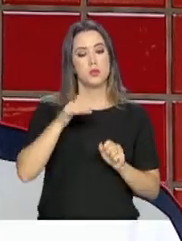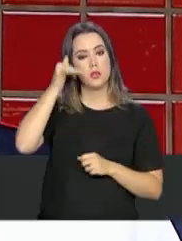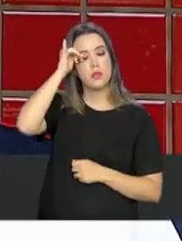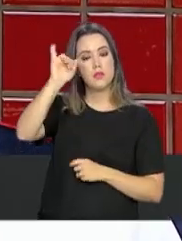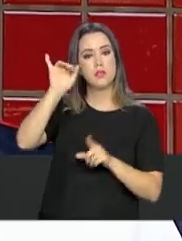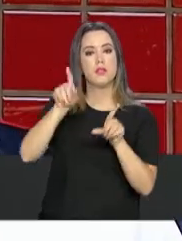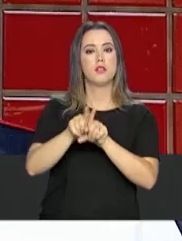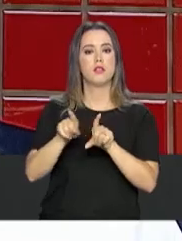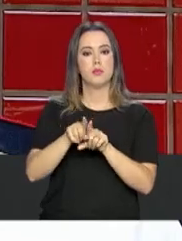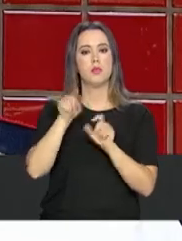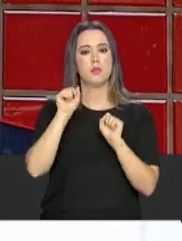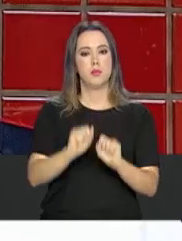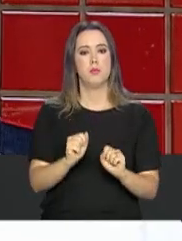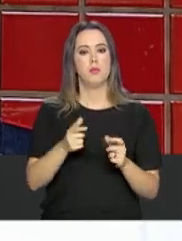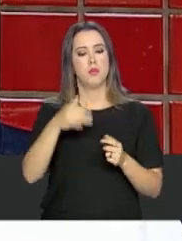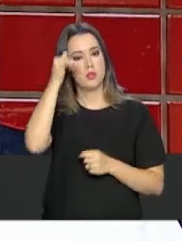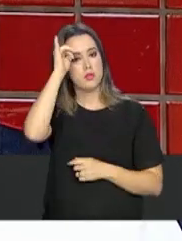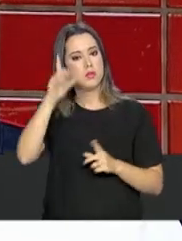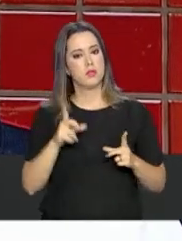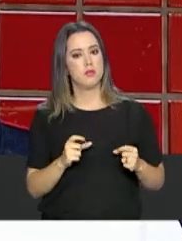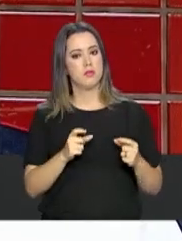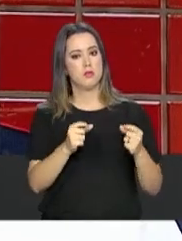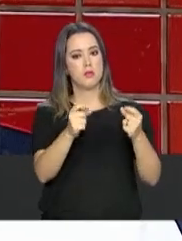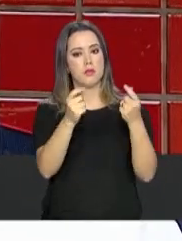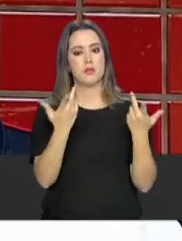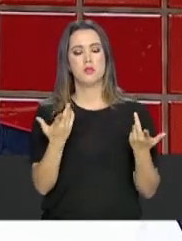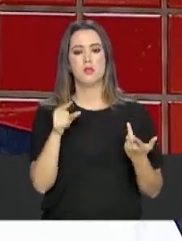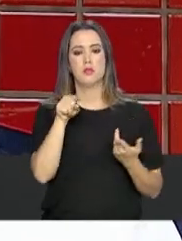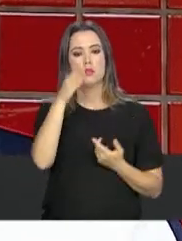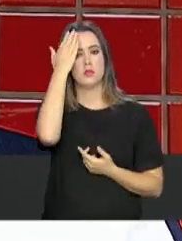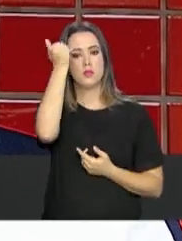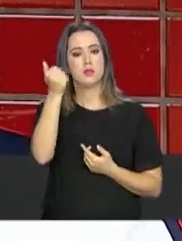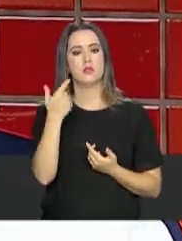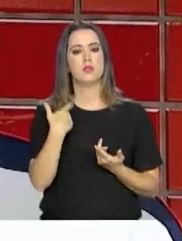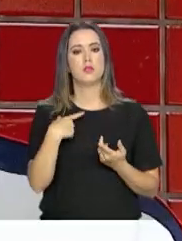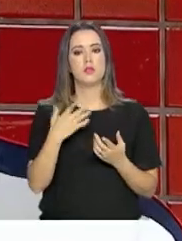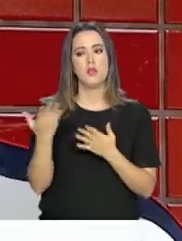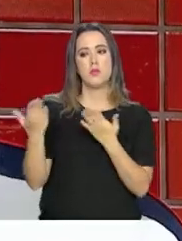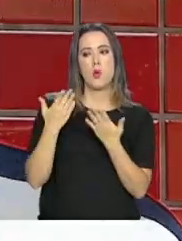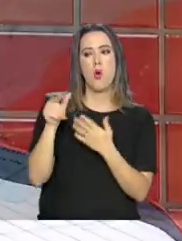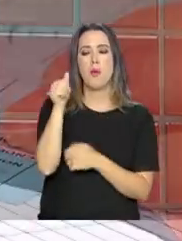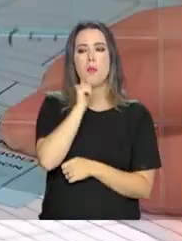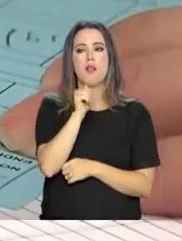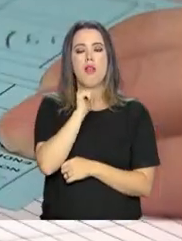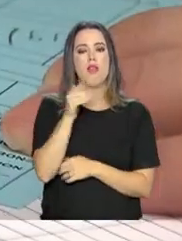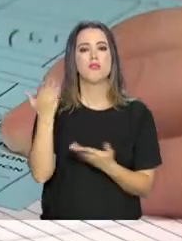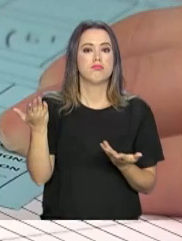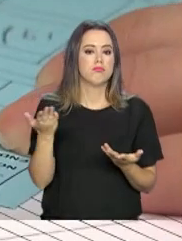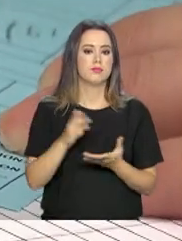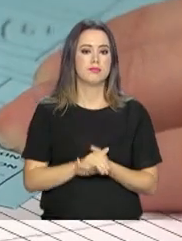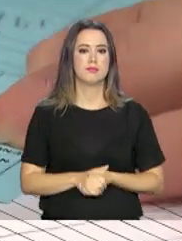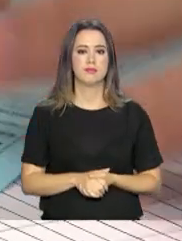mais, também pode prevenir câncer e você não sabe sobre a sua parceira também.